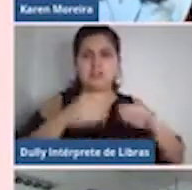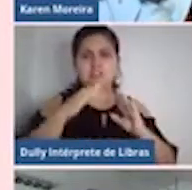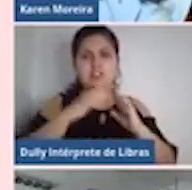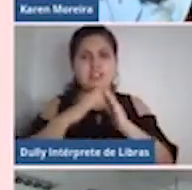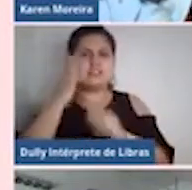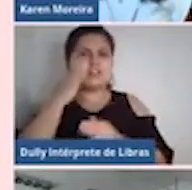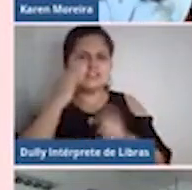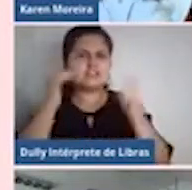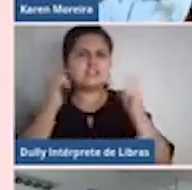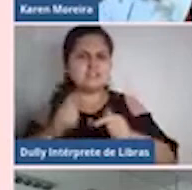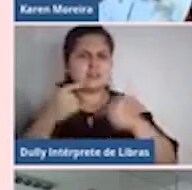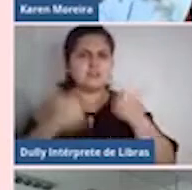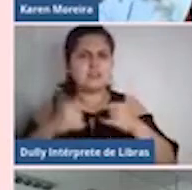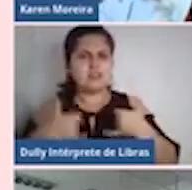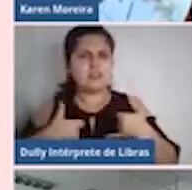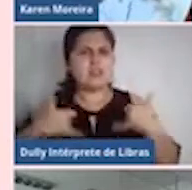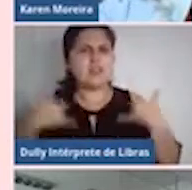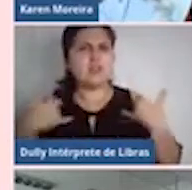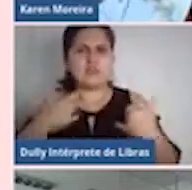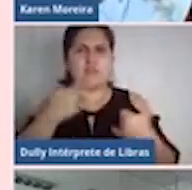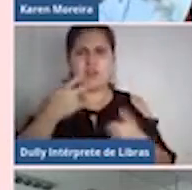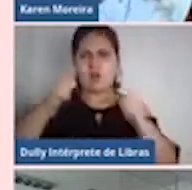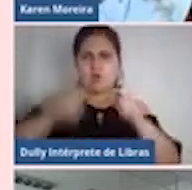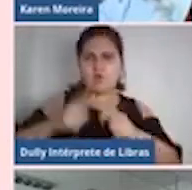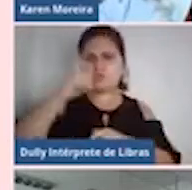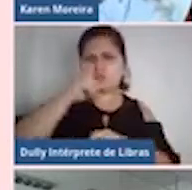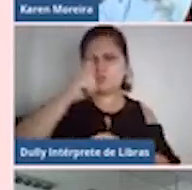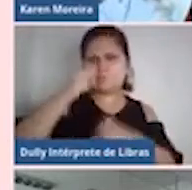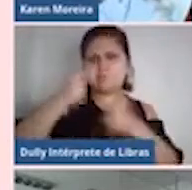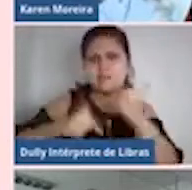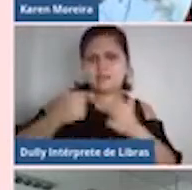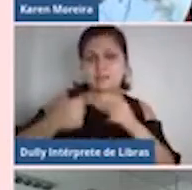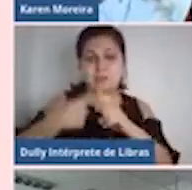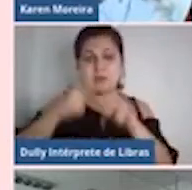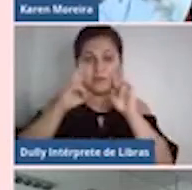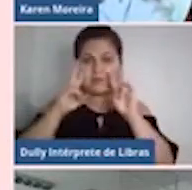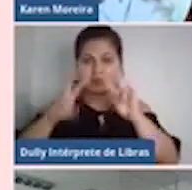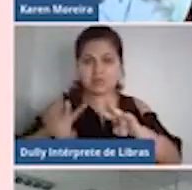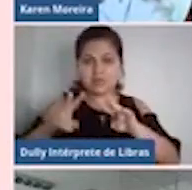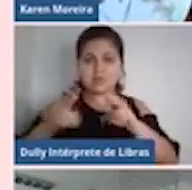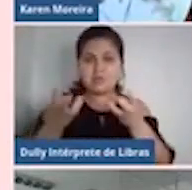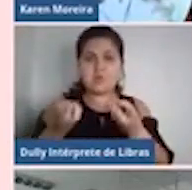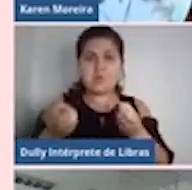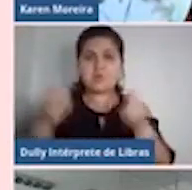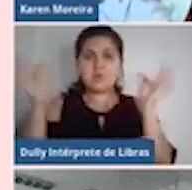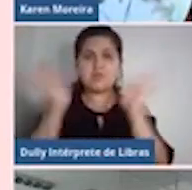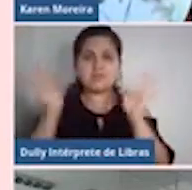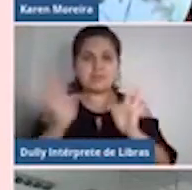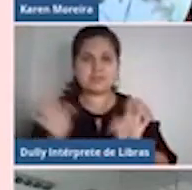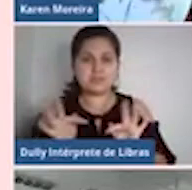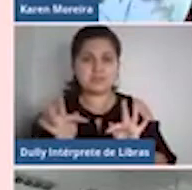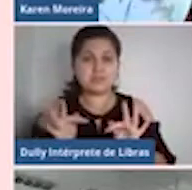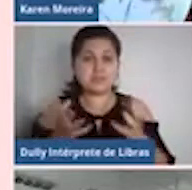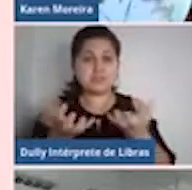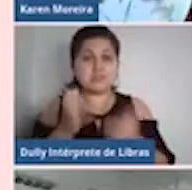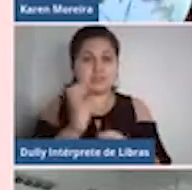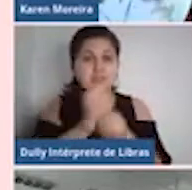onde eu trabalho, eles têm orgulho de dizer onde a mãe trabalha, porque eles veem o quanto que eu sou feliz. E é isso, eu quero criar